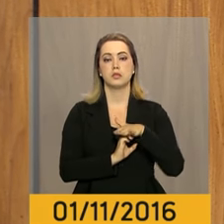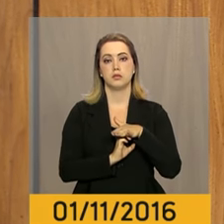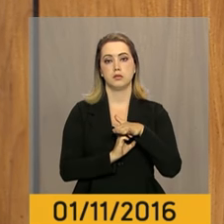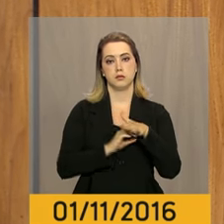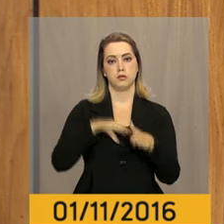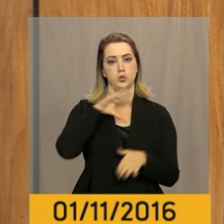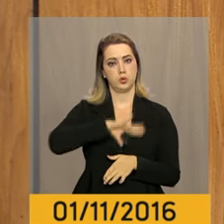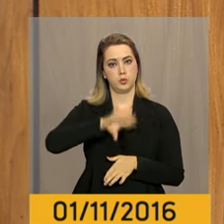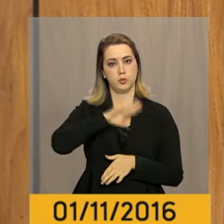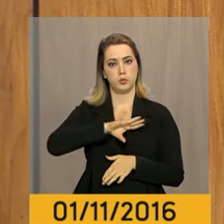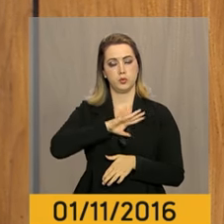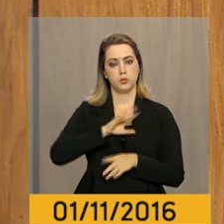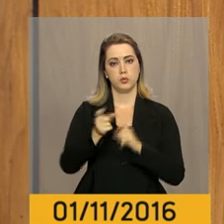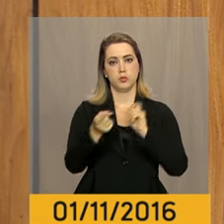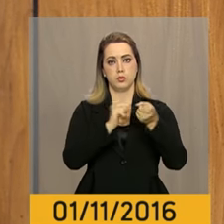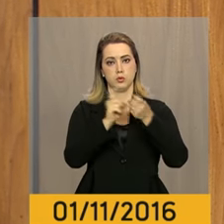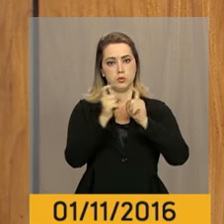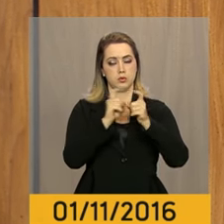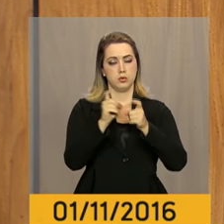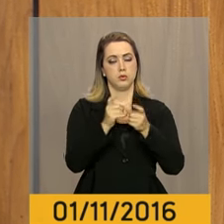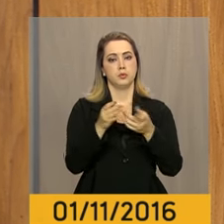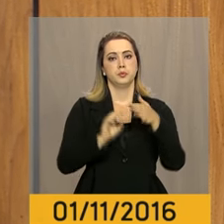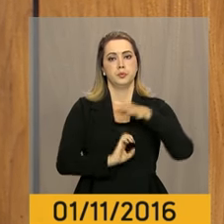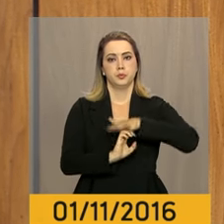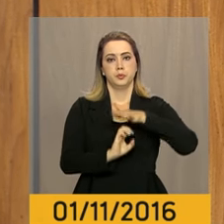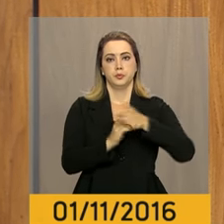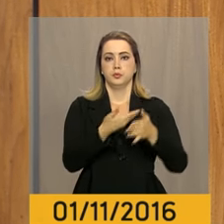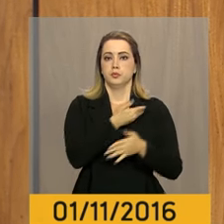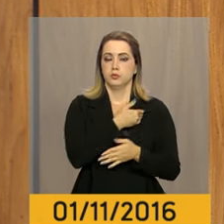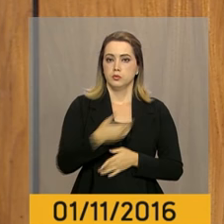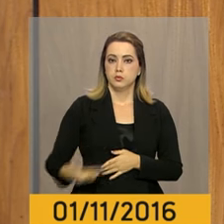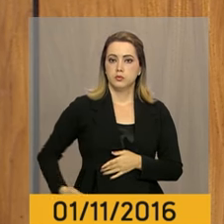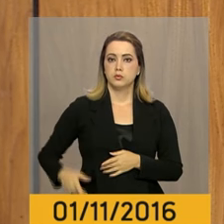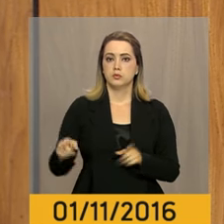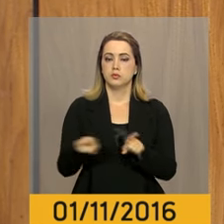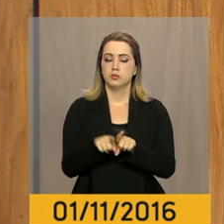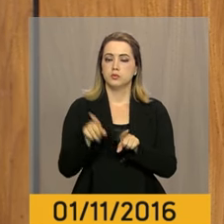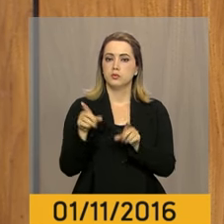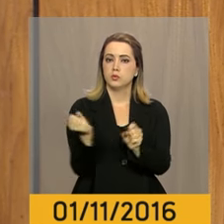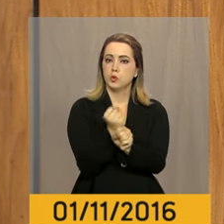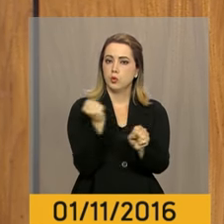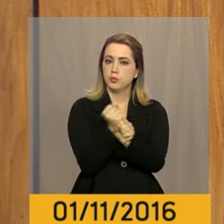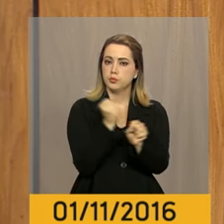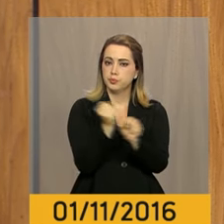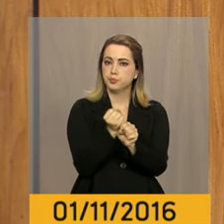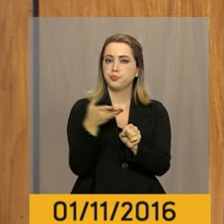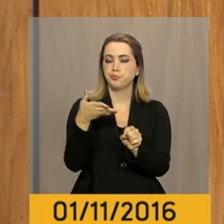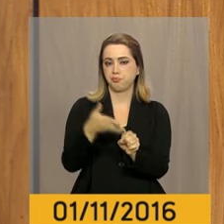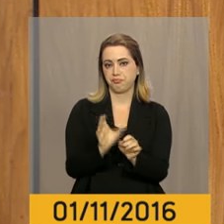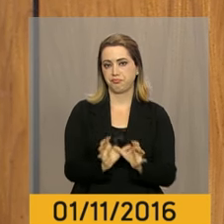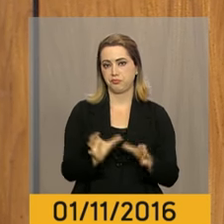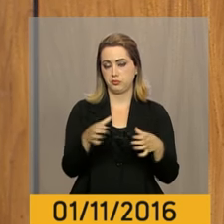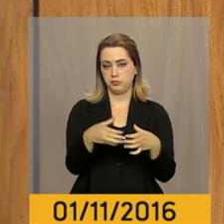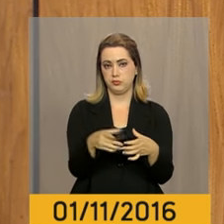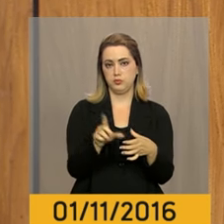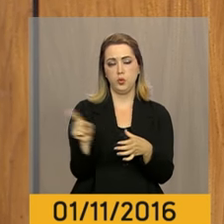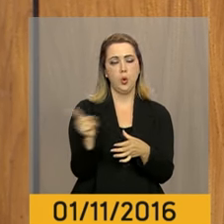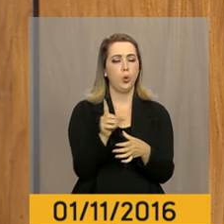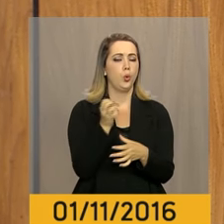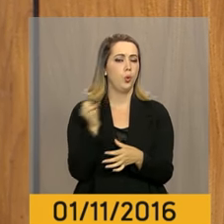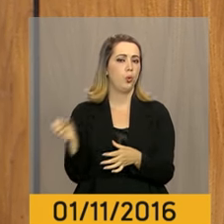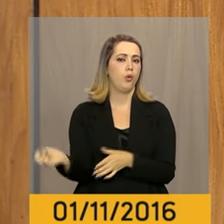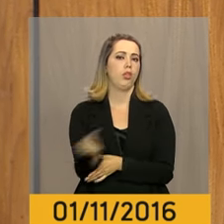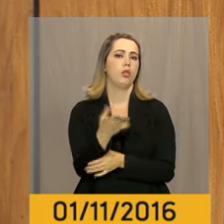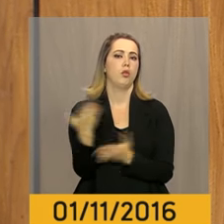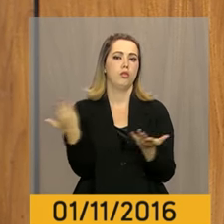projetos de parceria de investimentos, especialmente em infraestrutura. Eh, isto não é novidade